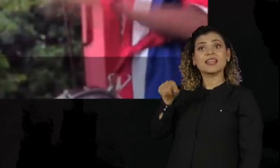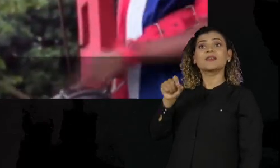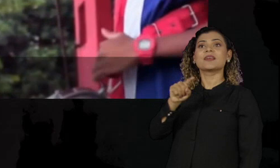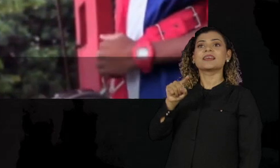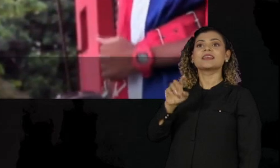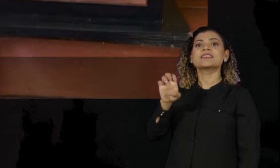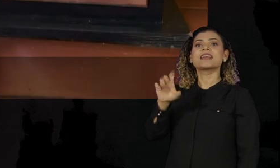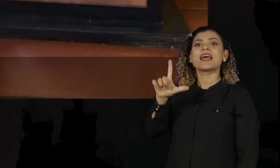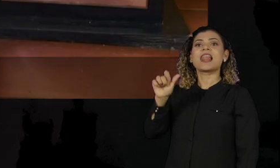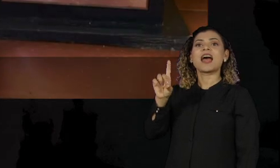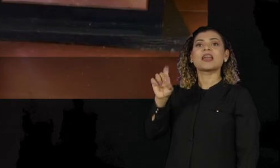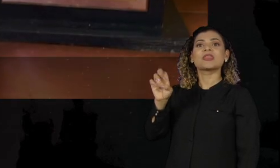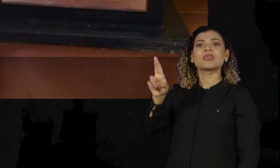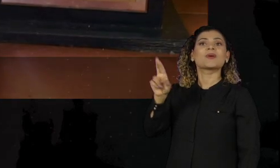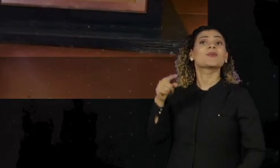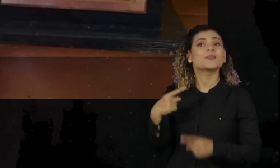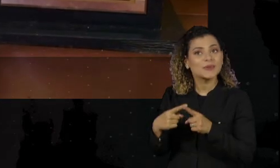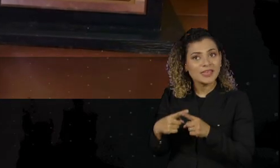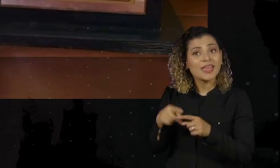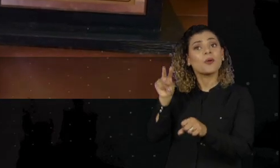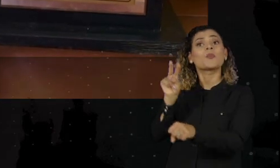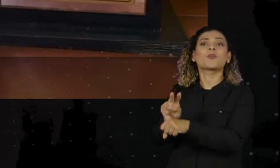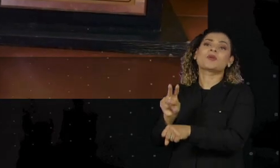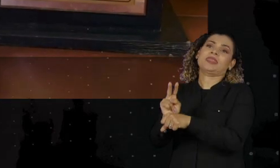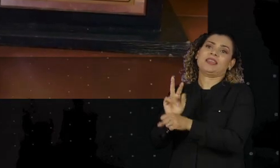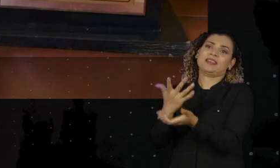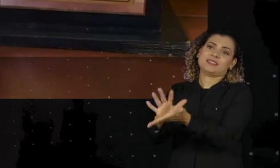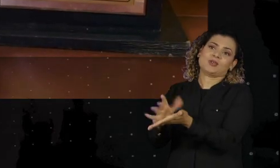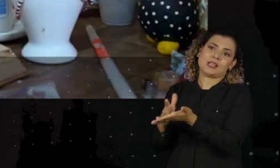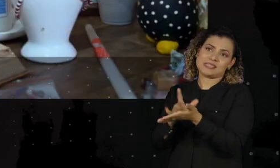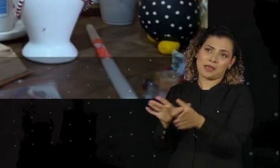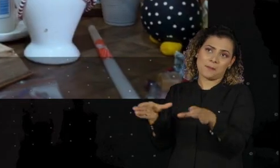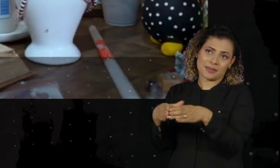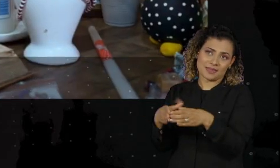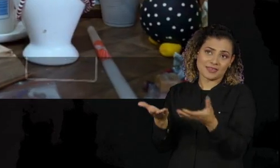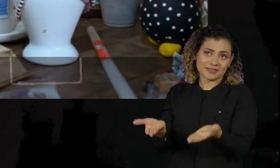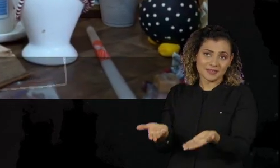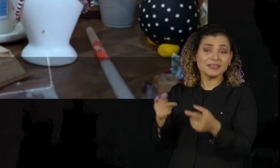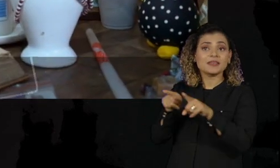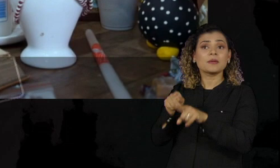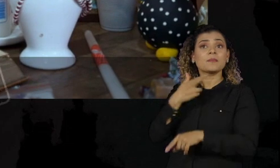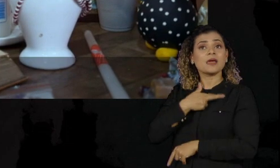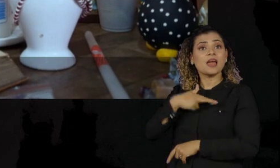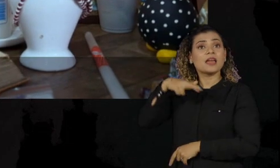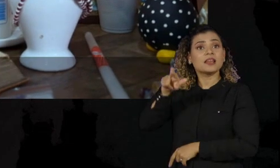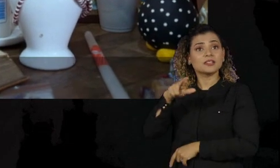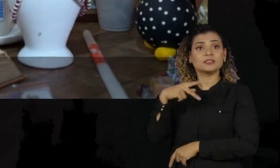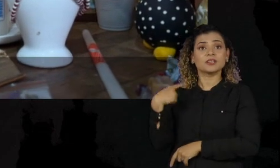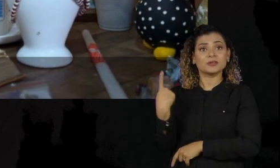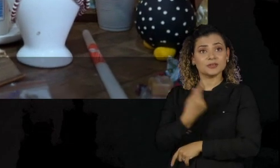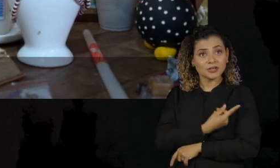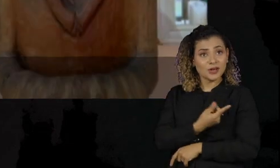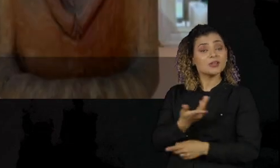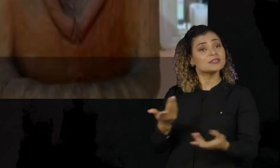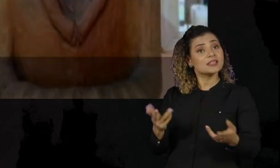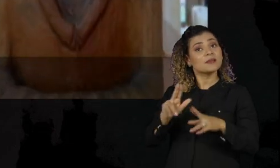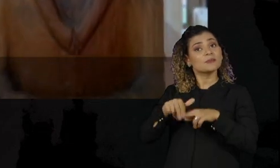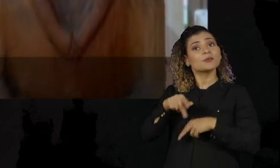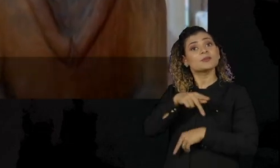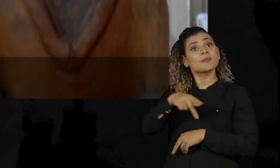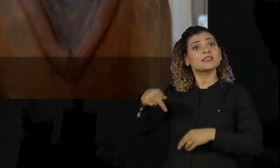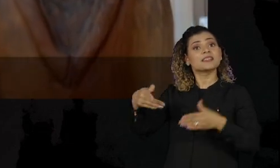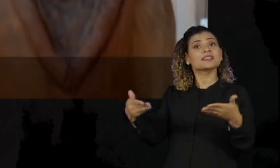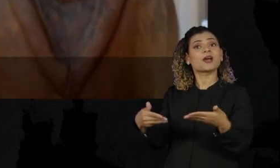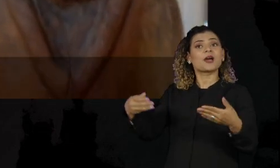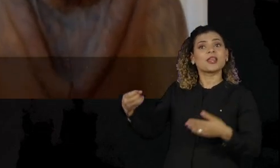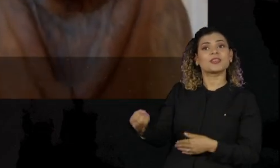assim, primeiro por zelar pela história e pela religião nossa, e ser o presidente atual